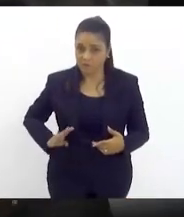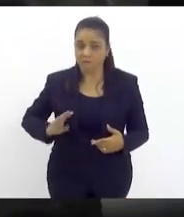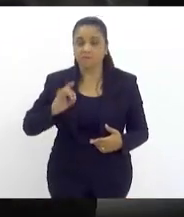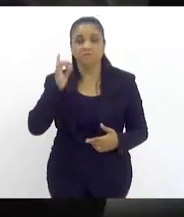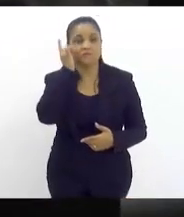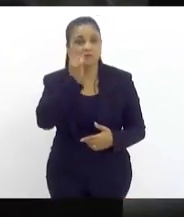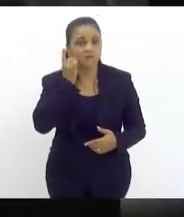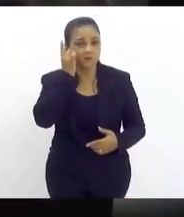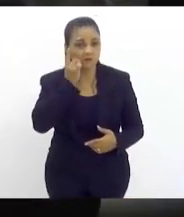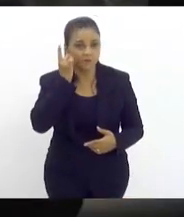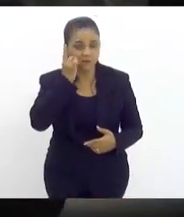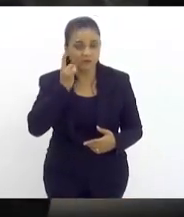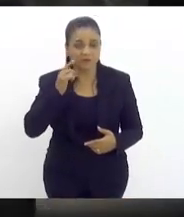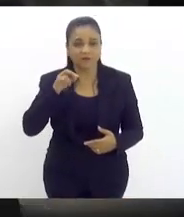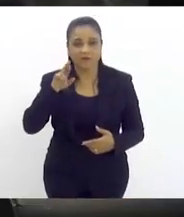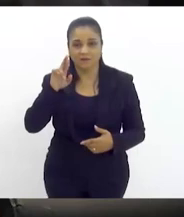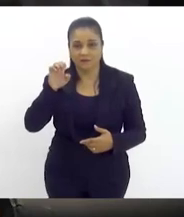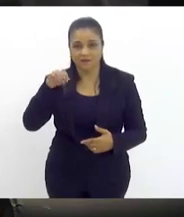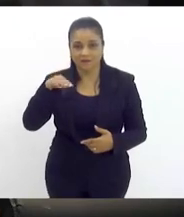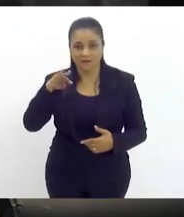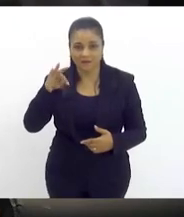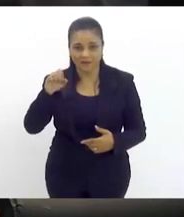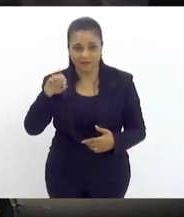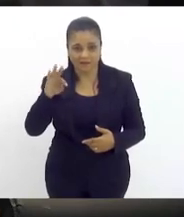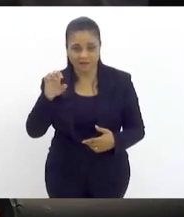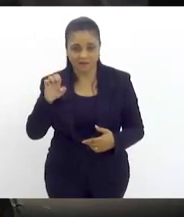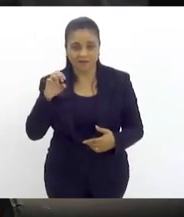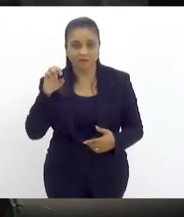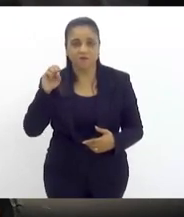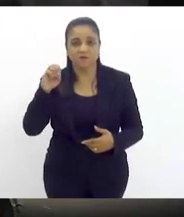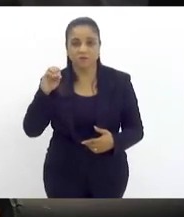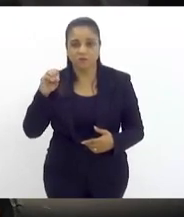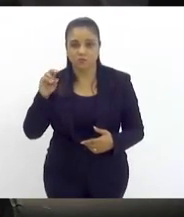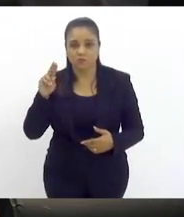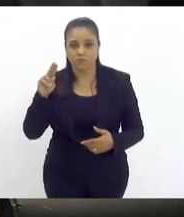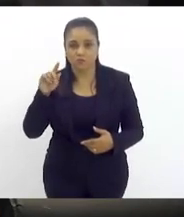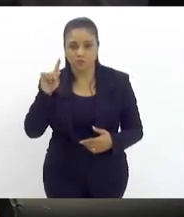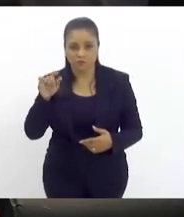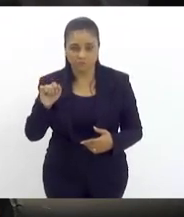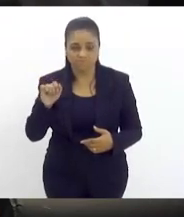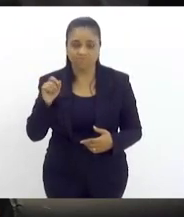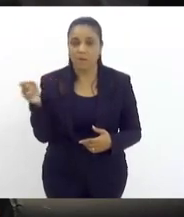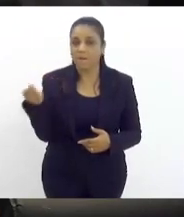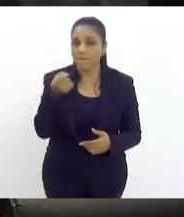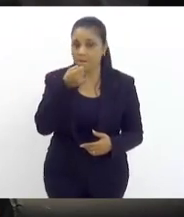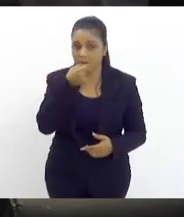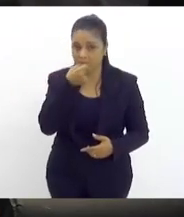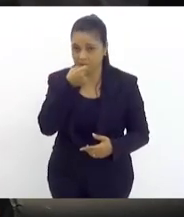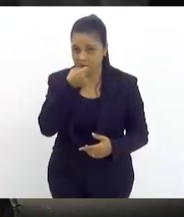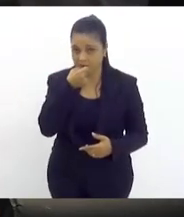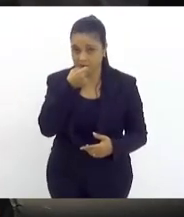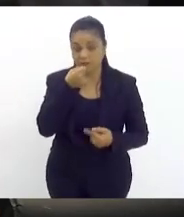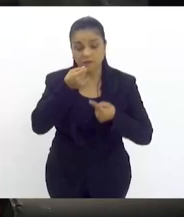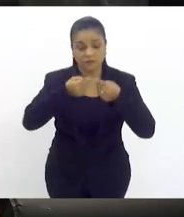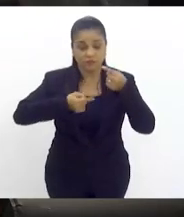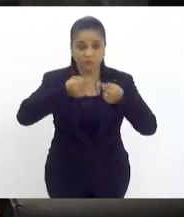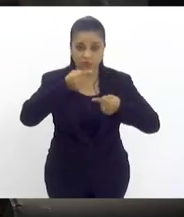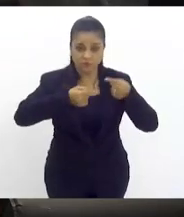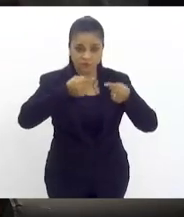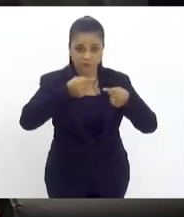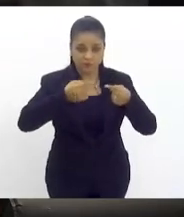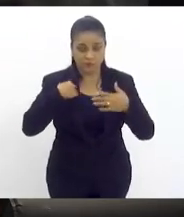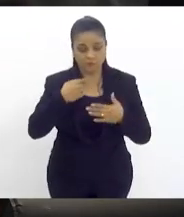deputada Renata Souza, venho aqui a esse microfone de aparte discutir e manifestar a